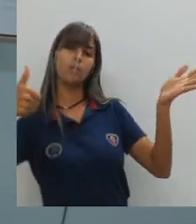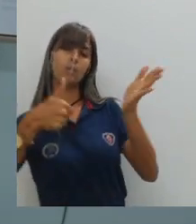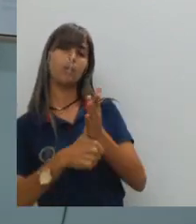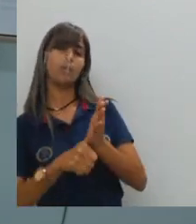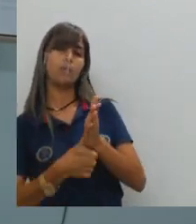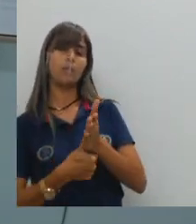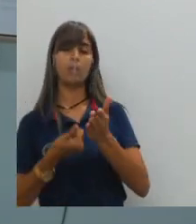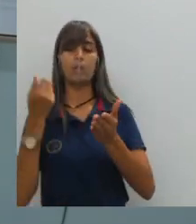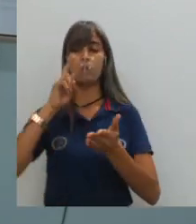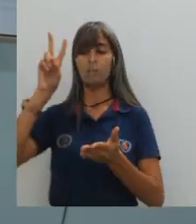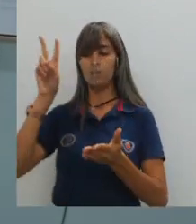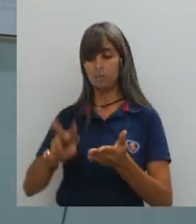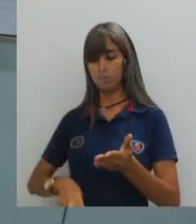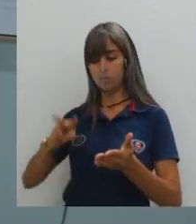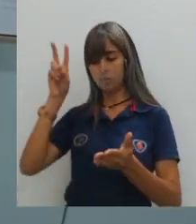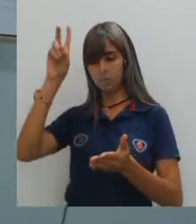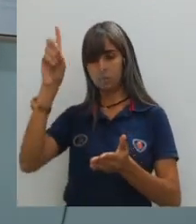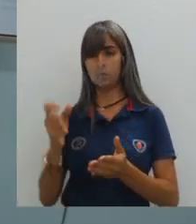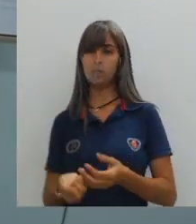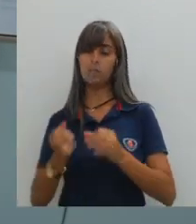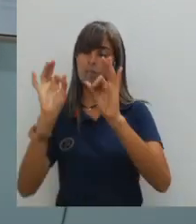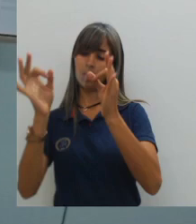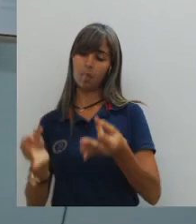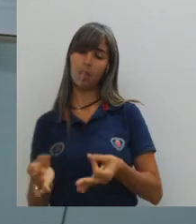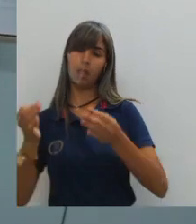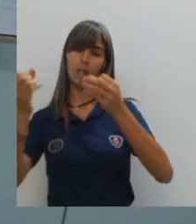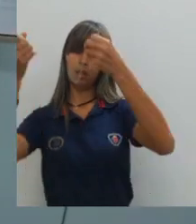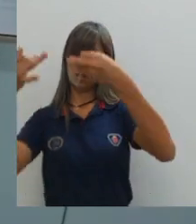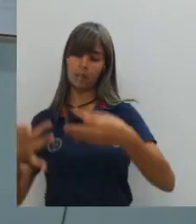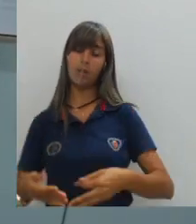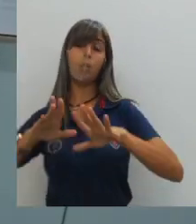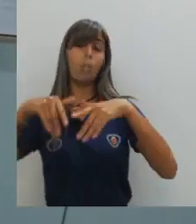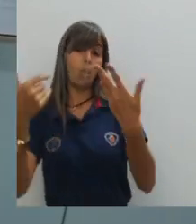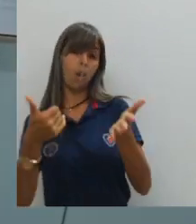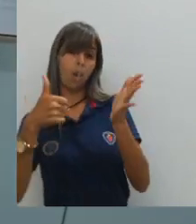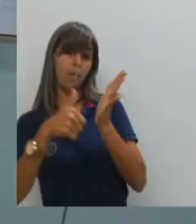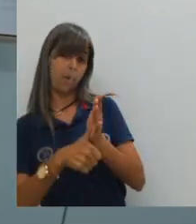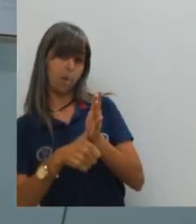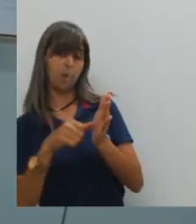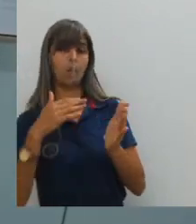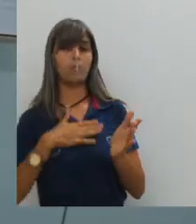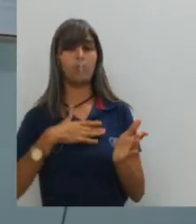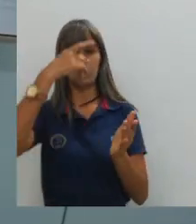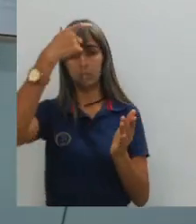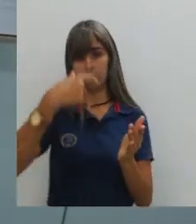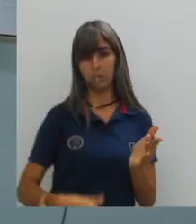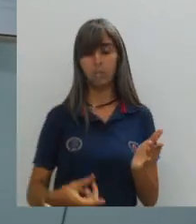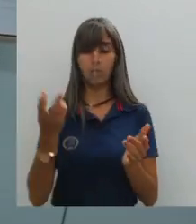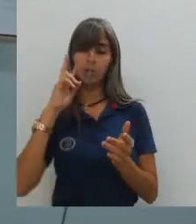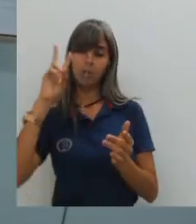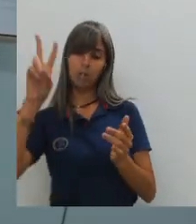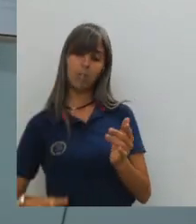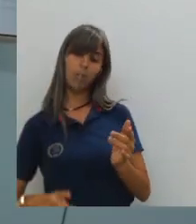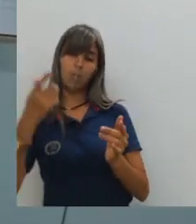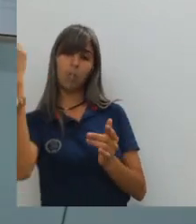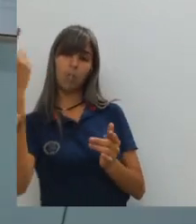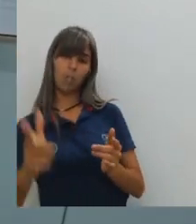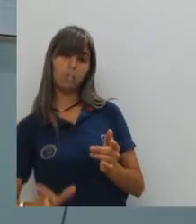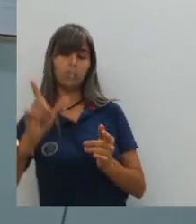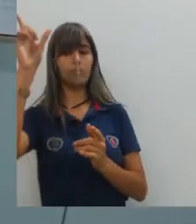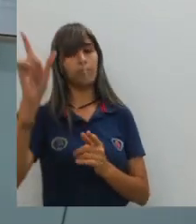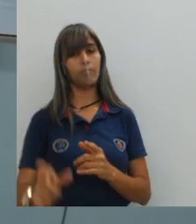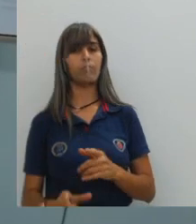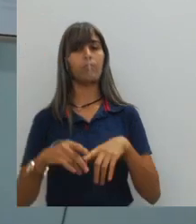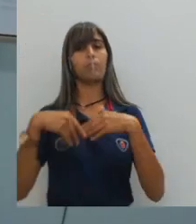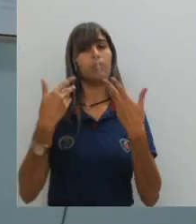para o outro que faz com que eu defina qual é a minha identidade. E esse olhar para o outro é justamente o que a gente chama de alteridade. Isto